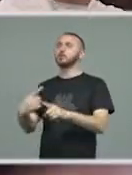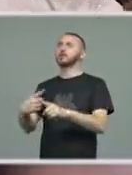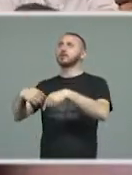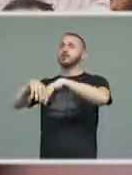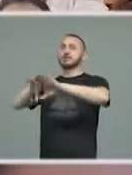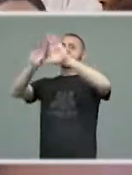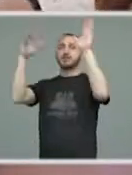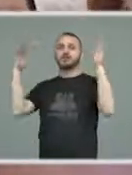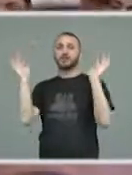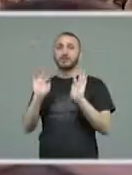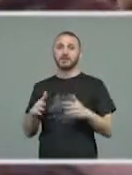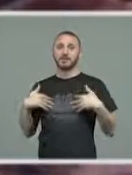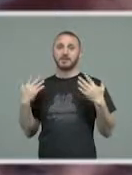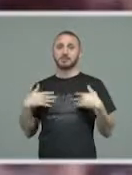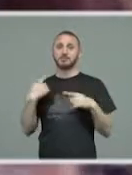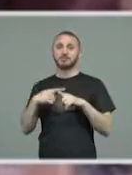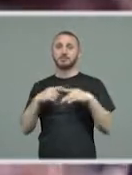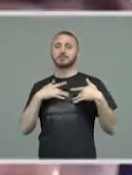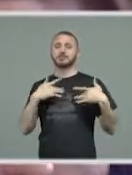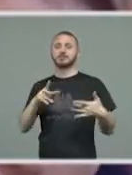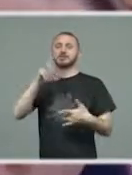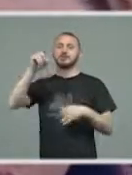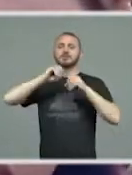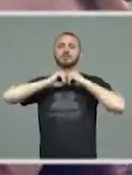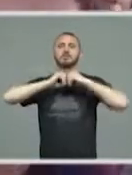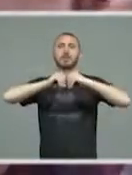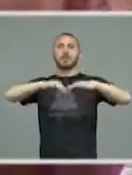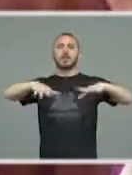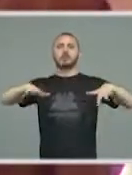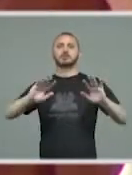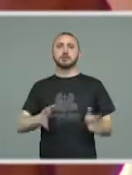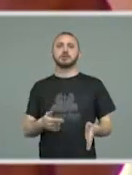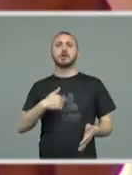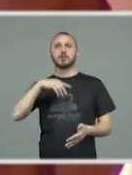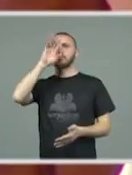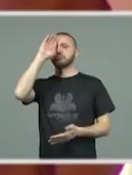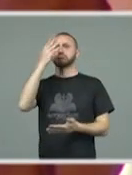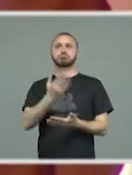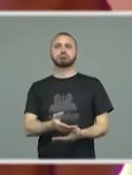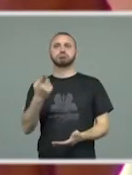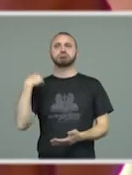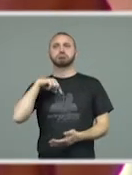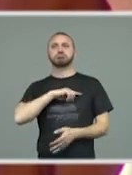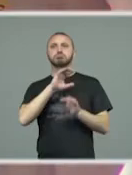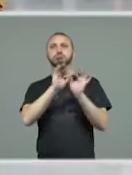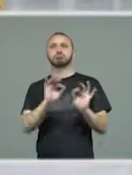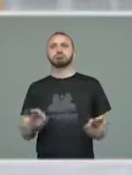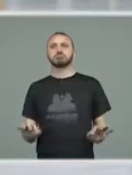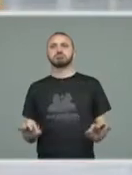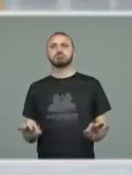se alegra porque a misericórdia de Deus foi espalhada. Eu creio que na nossa